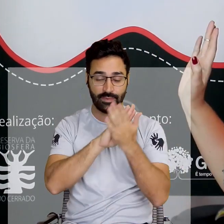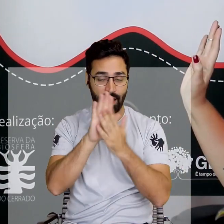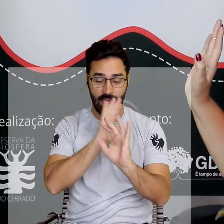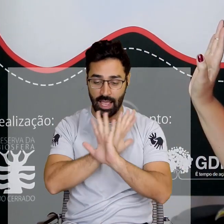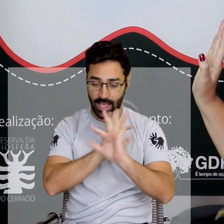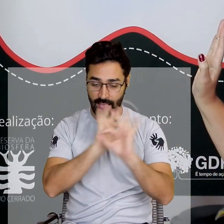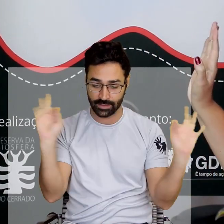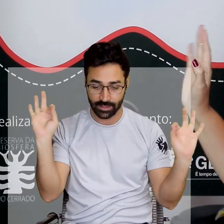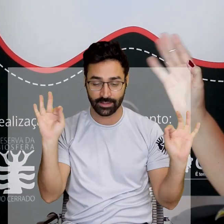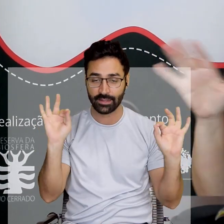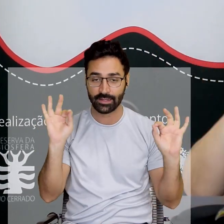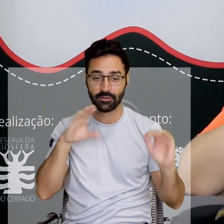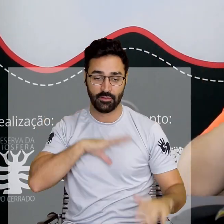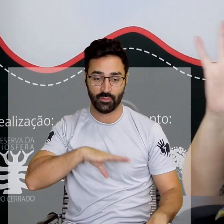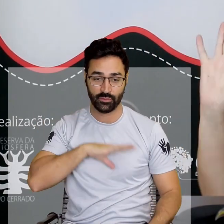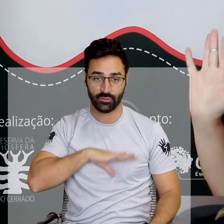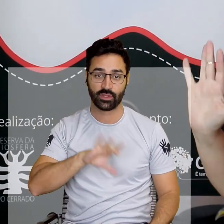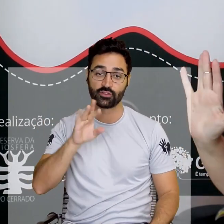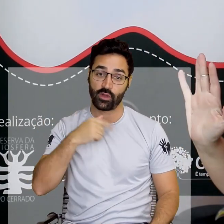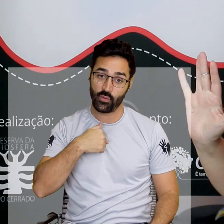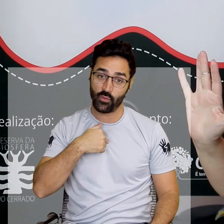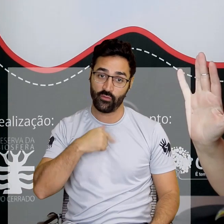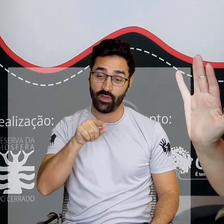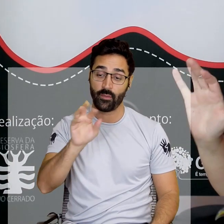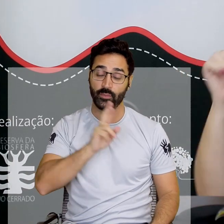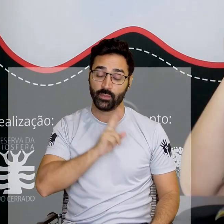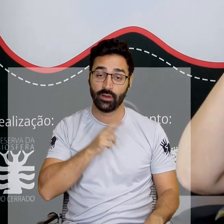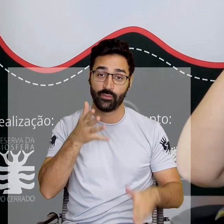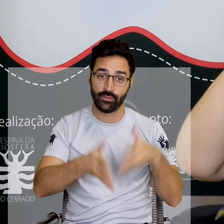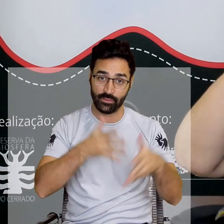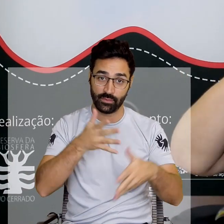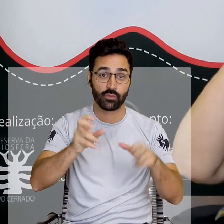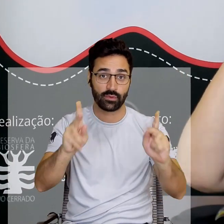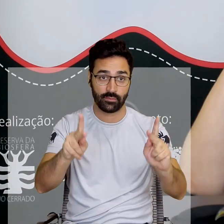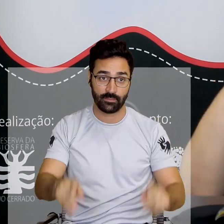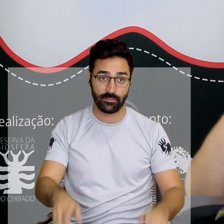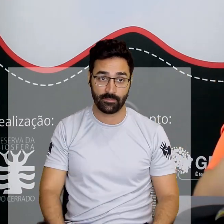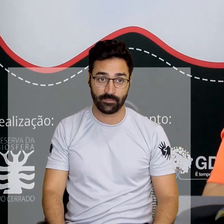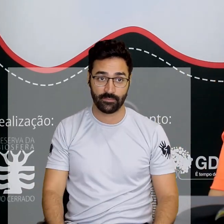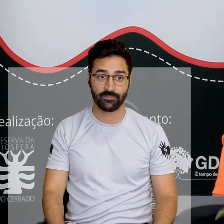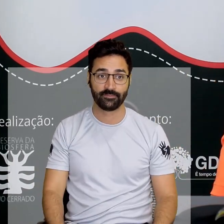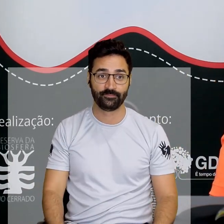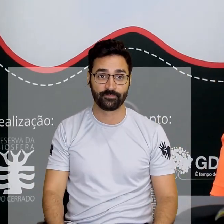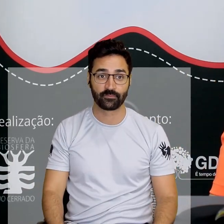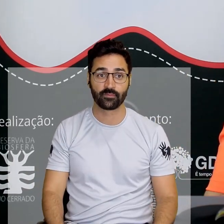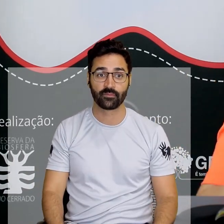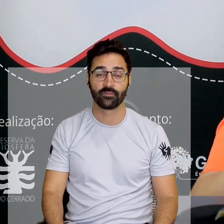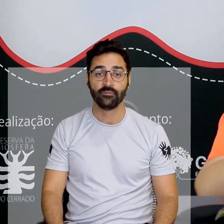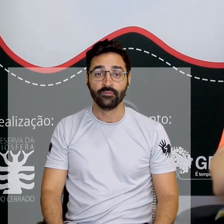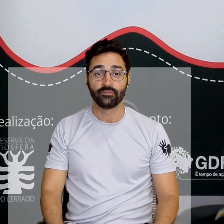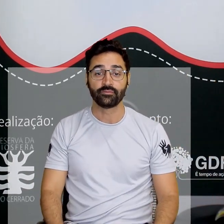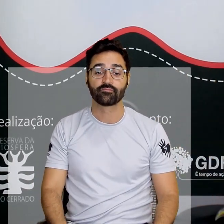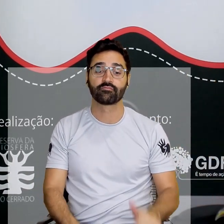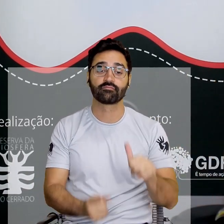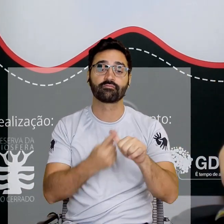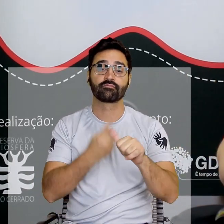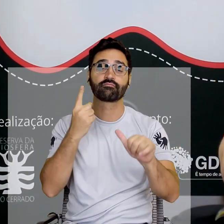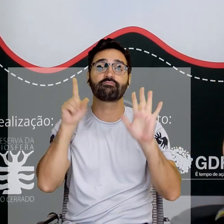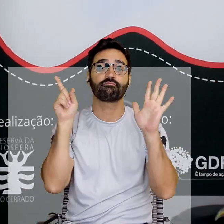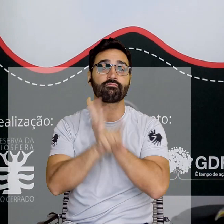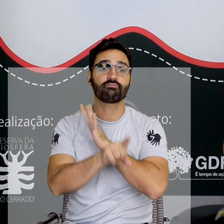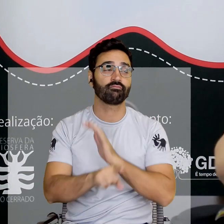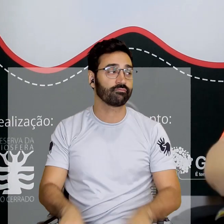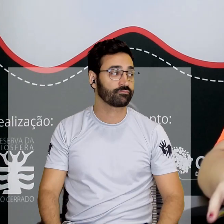falar português aqui. Todo mundo vai me responder em Libras. Combinado? Então, vamos lá. Primeira pergunta é essa